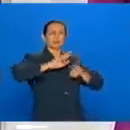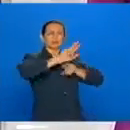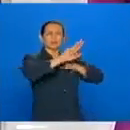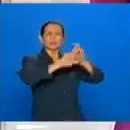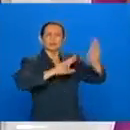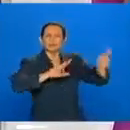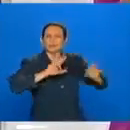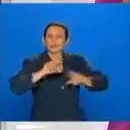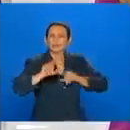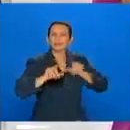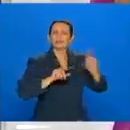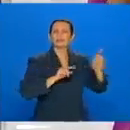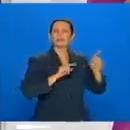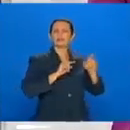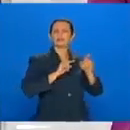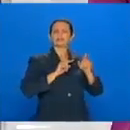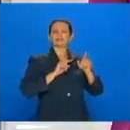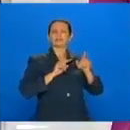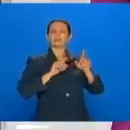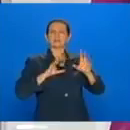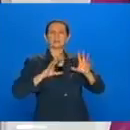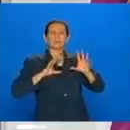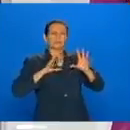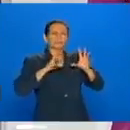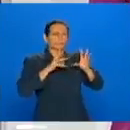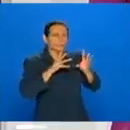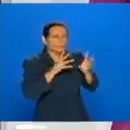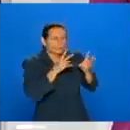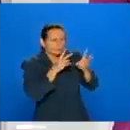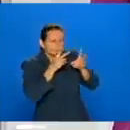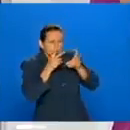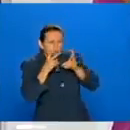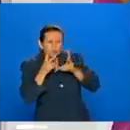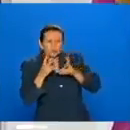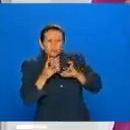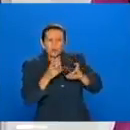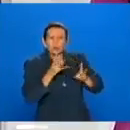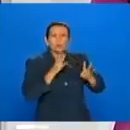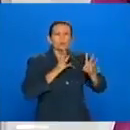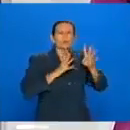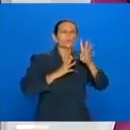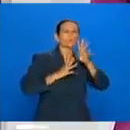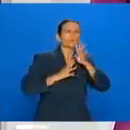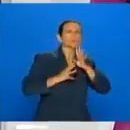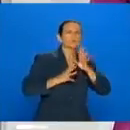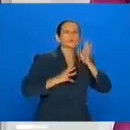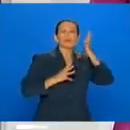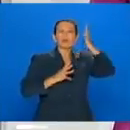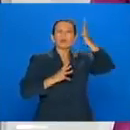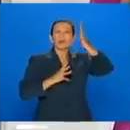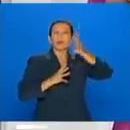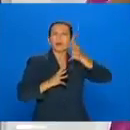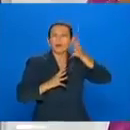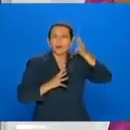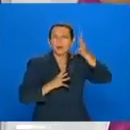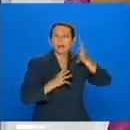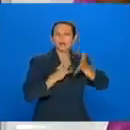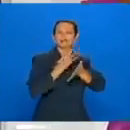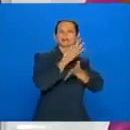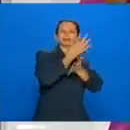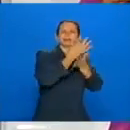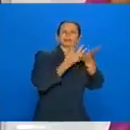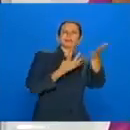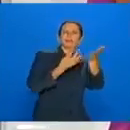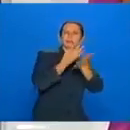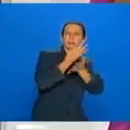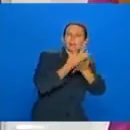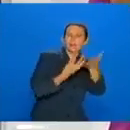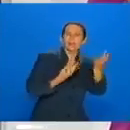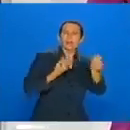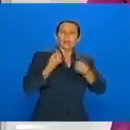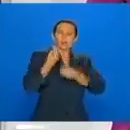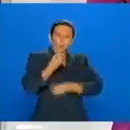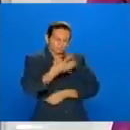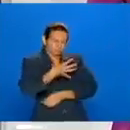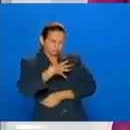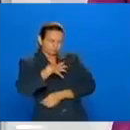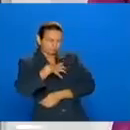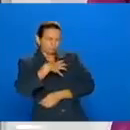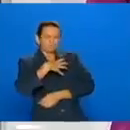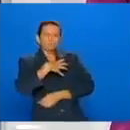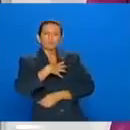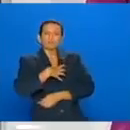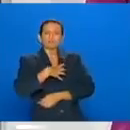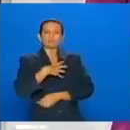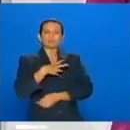percepção e na noção das ideias e do texto e também da forma que se